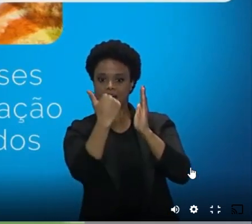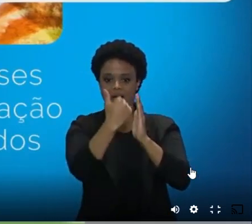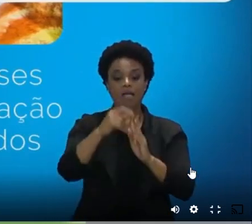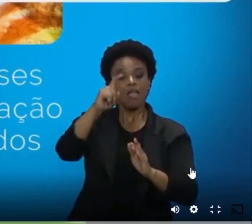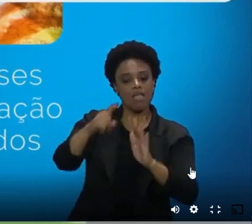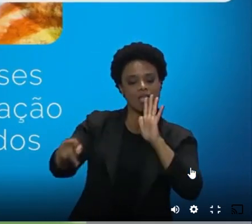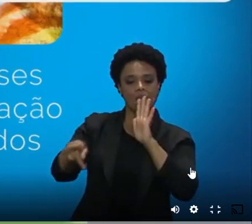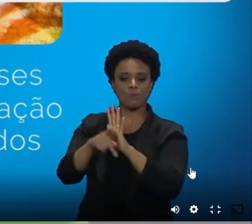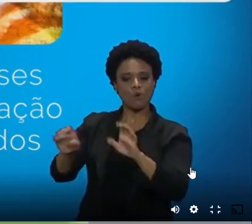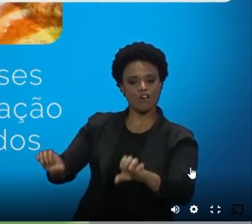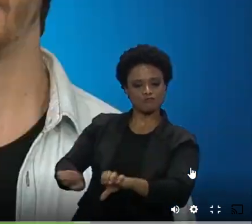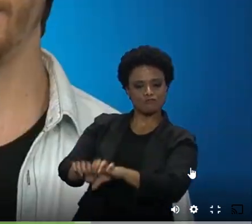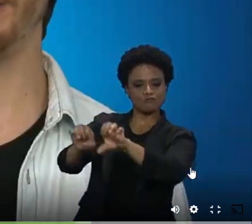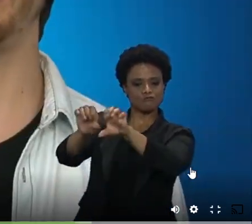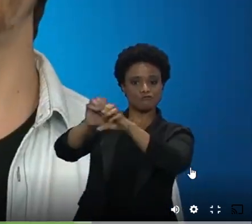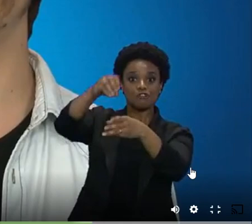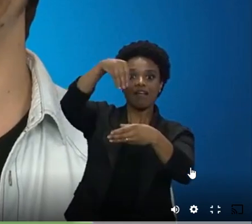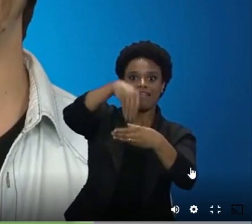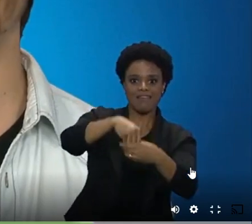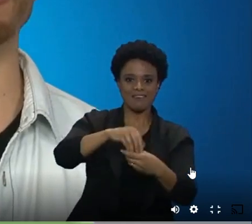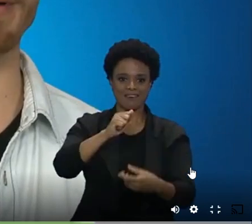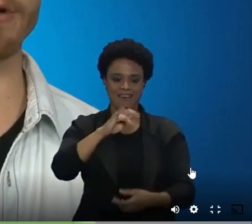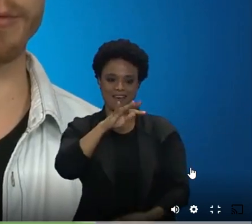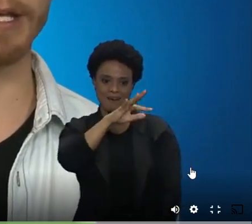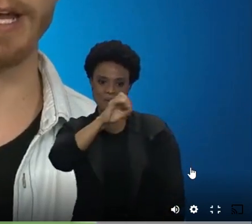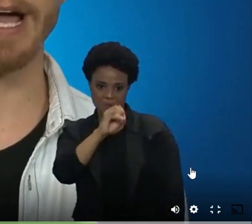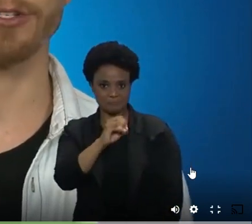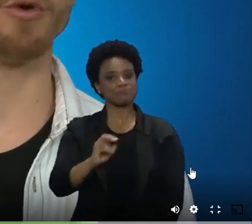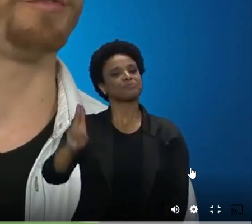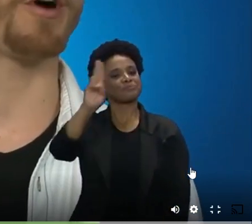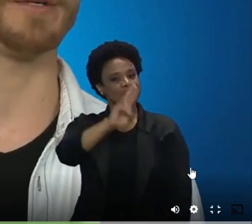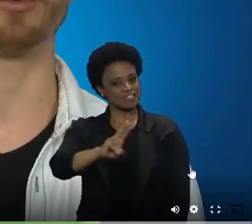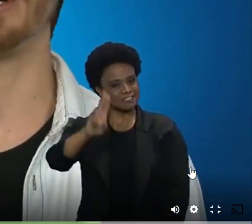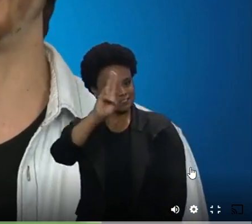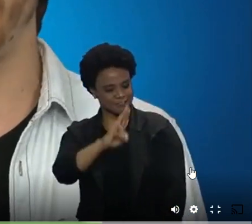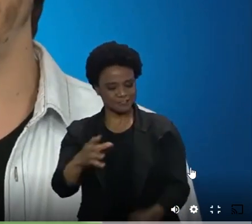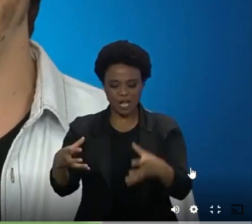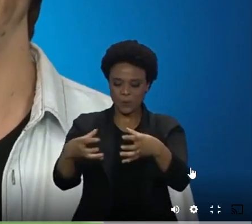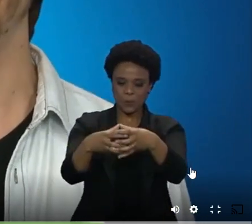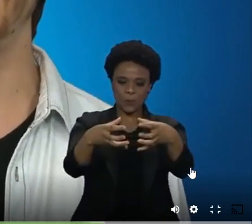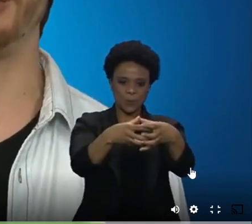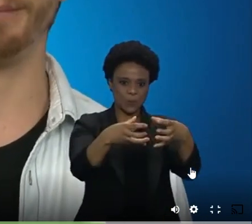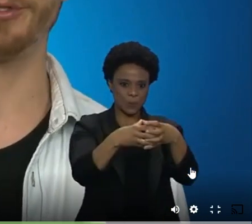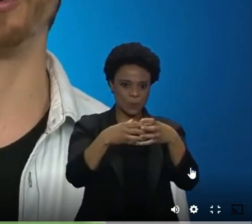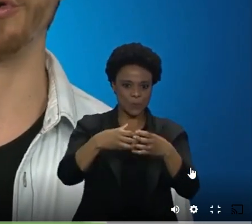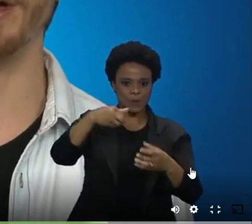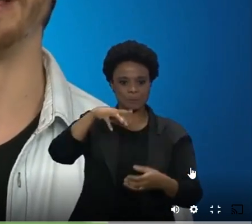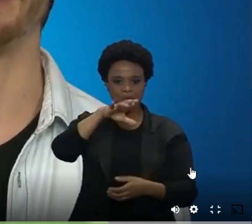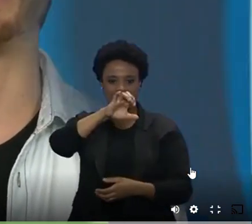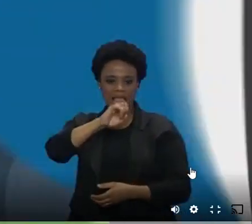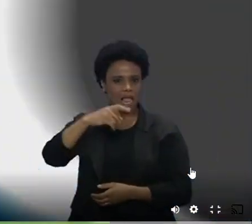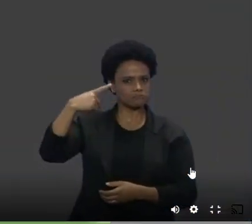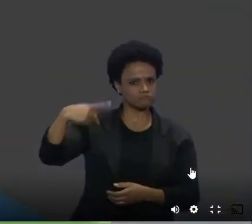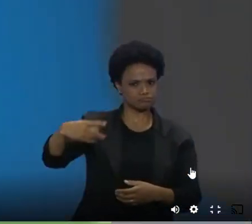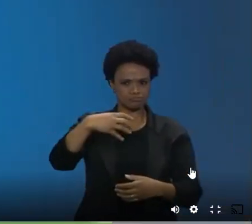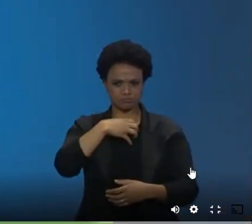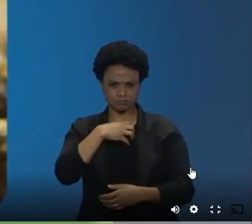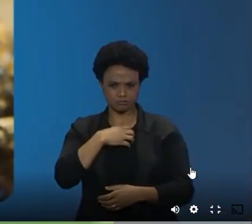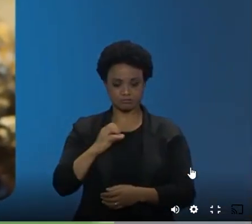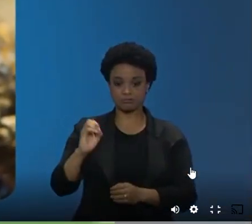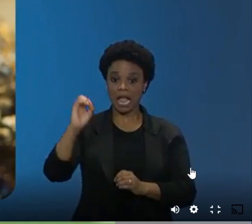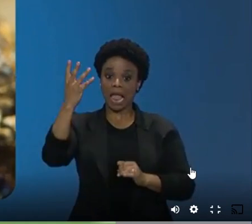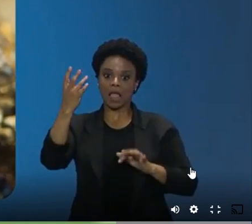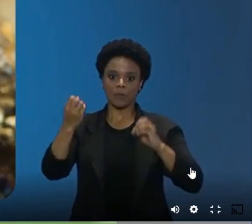estruturação interna dos átomos. Também é usual agrupar os minerais conforme sua gênese e tipo de ocorrência. Já o